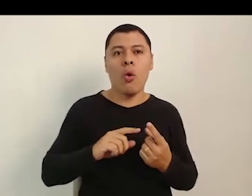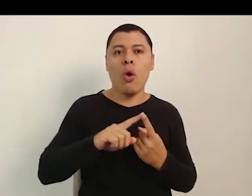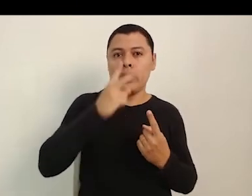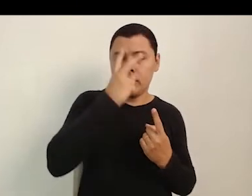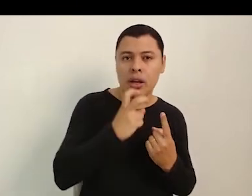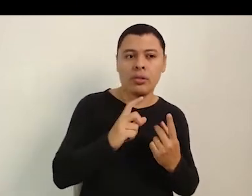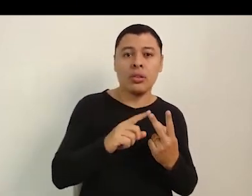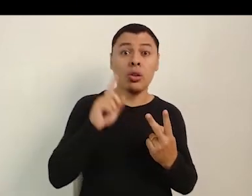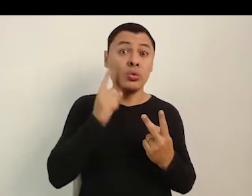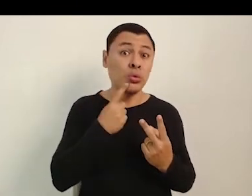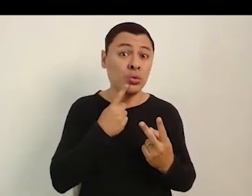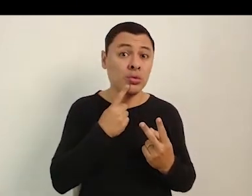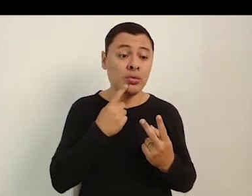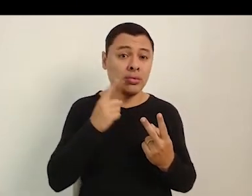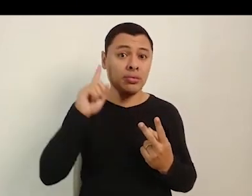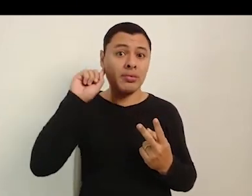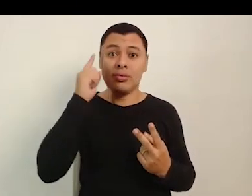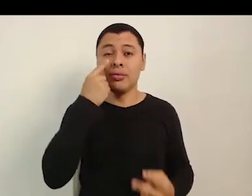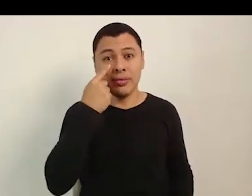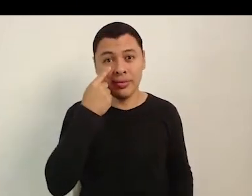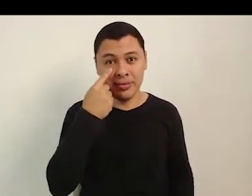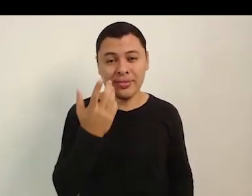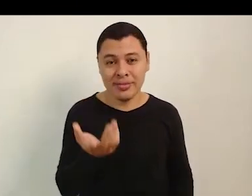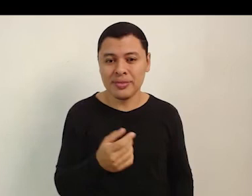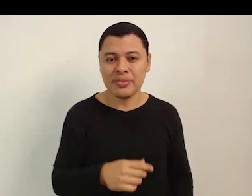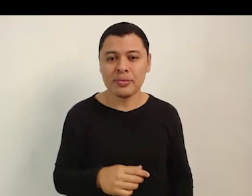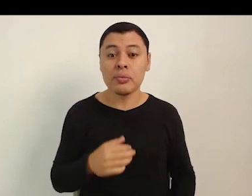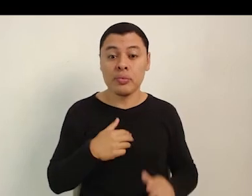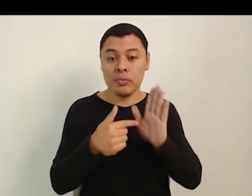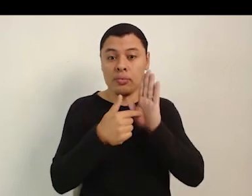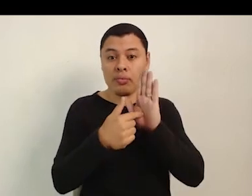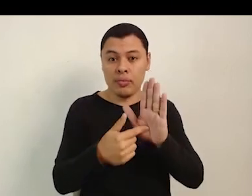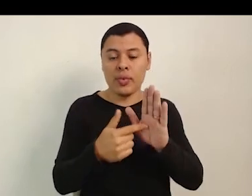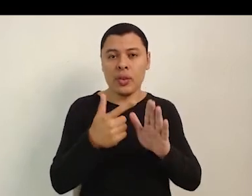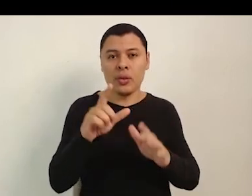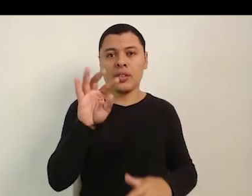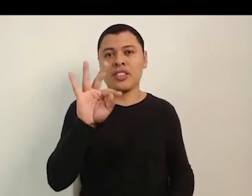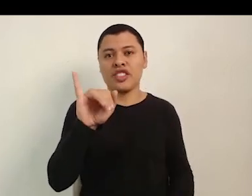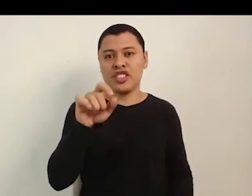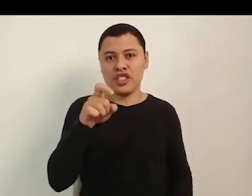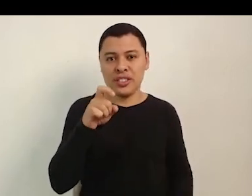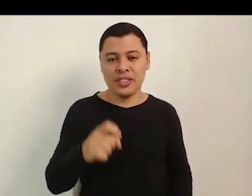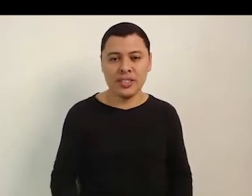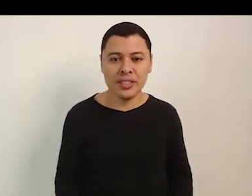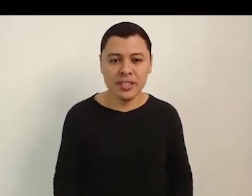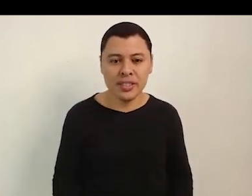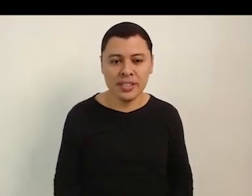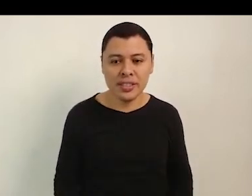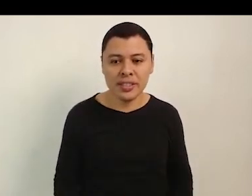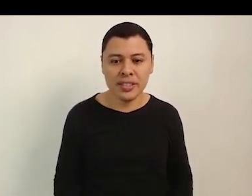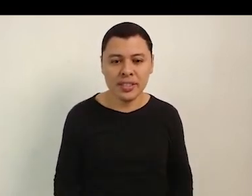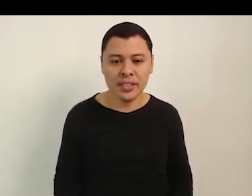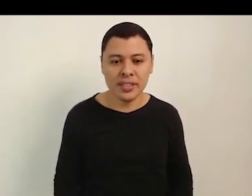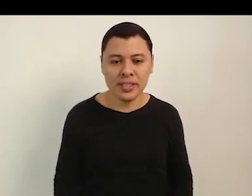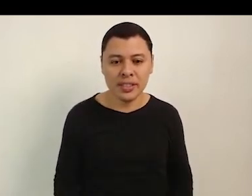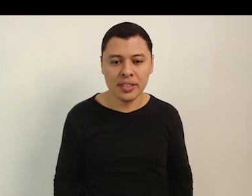que podem acontecer com qualquer pessoa. Exatamente. Bom, vou dar o play aqui no exemplo do TICS, para vocês assistirem. Esse